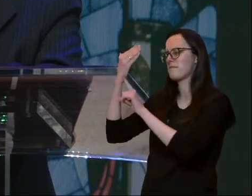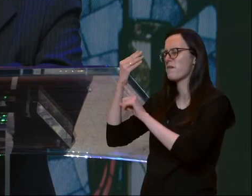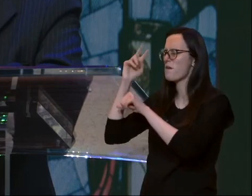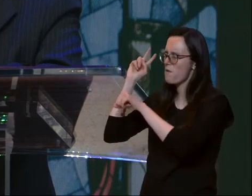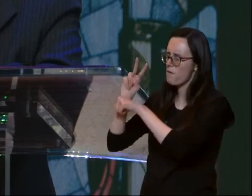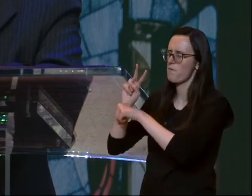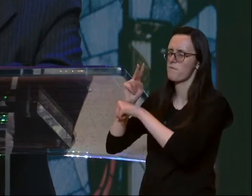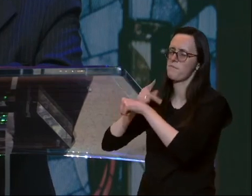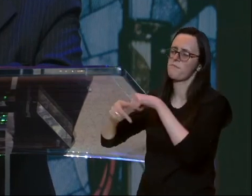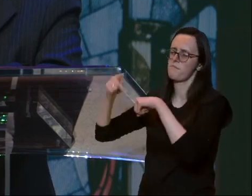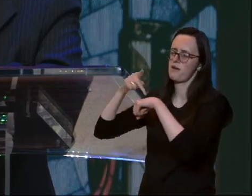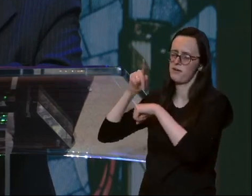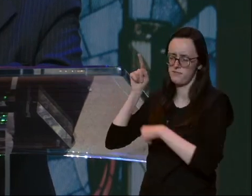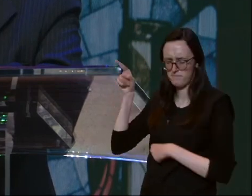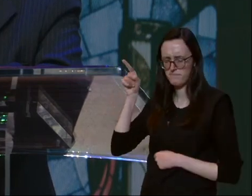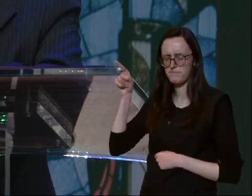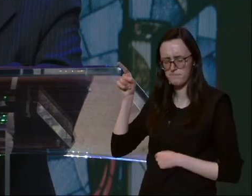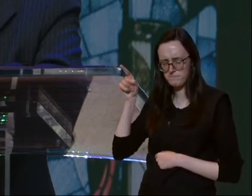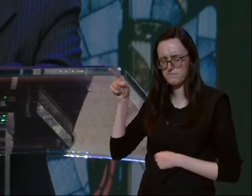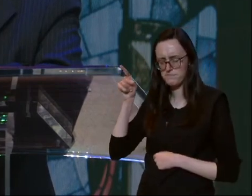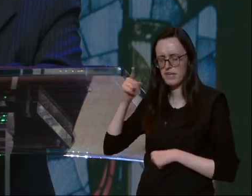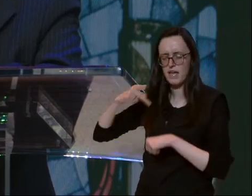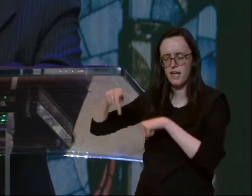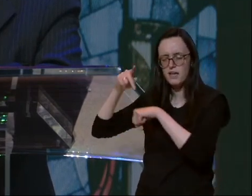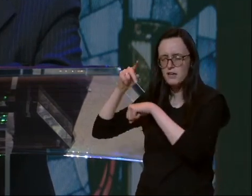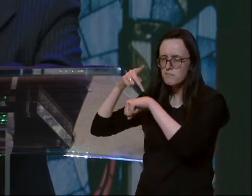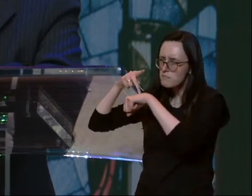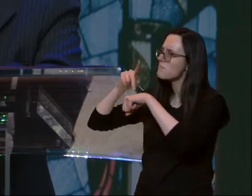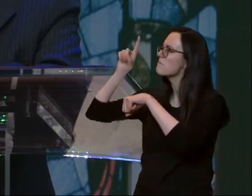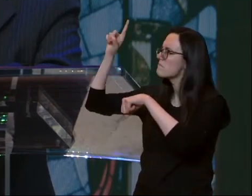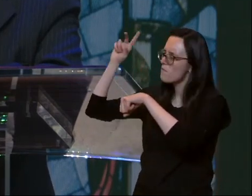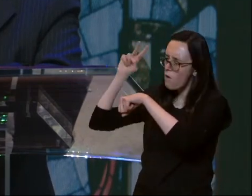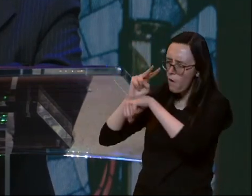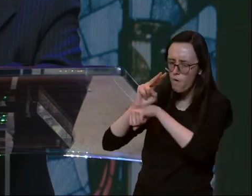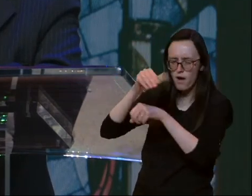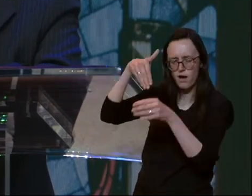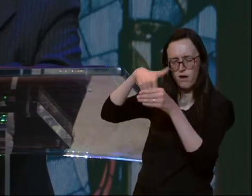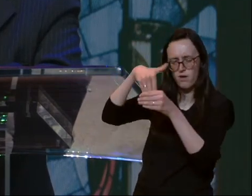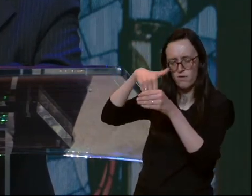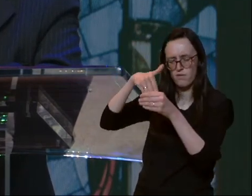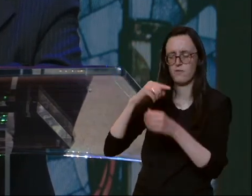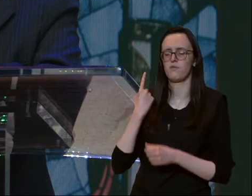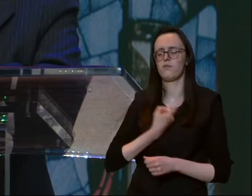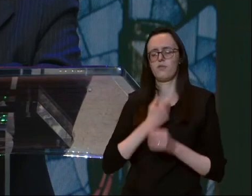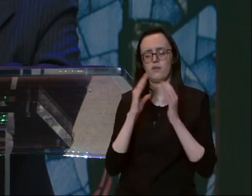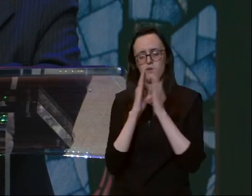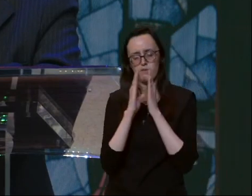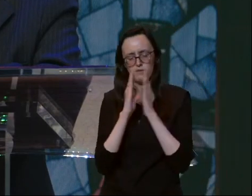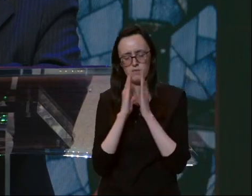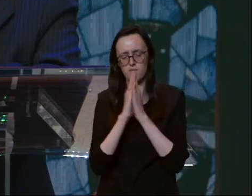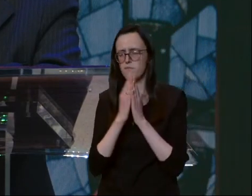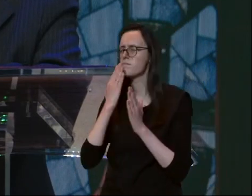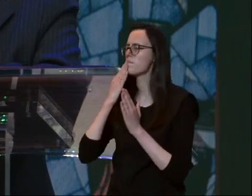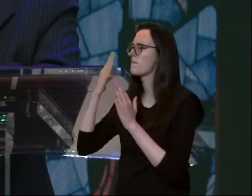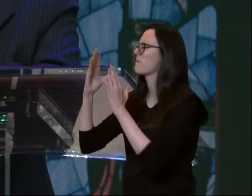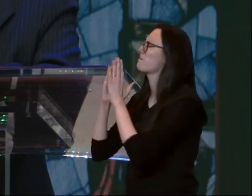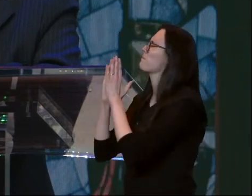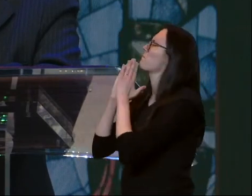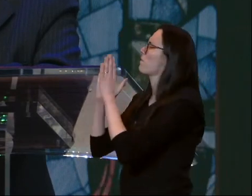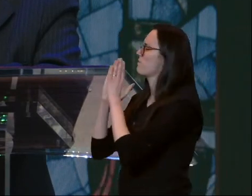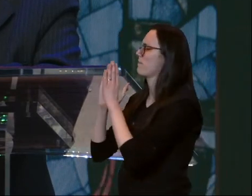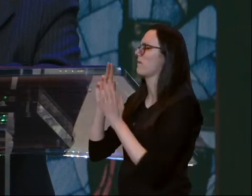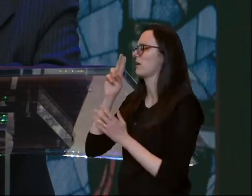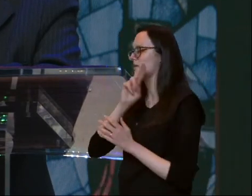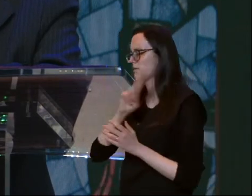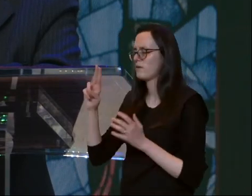Cuida da nossa pátria. Cuida destas eleições, Senhor. Assim eu oro, te imploro,